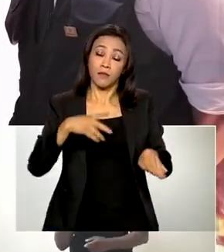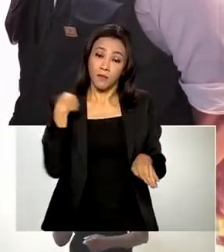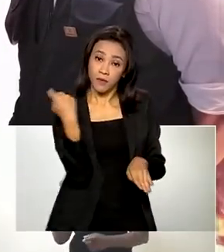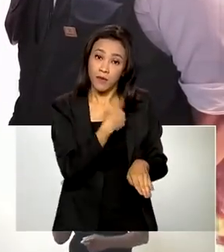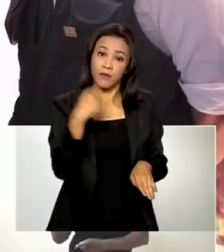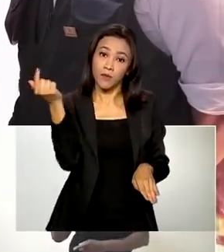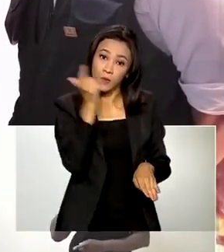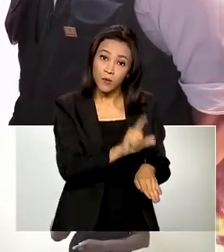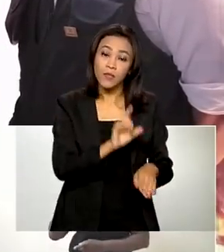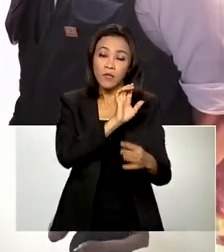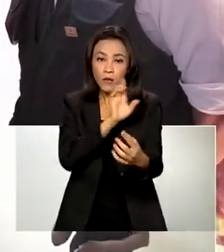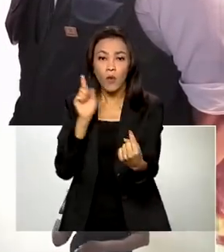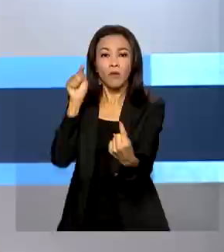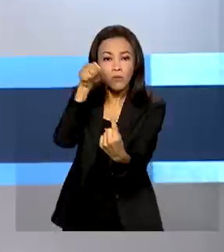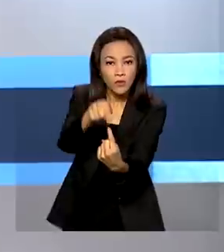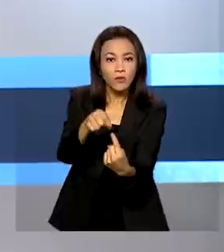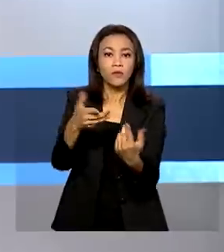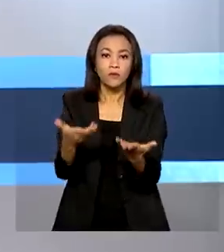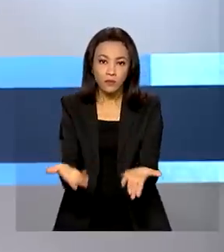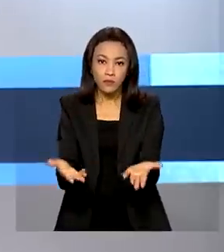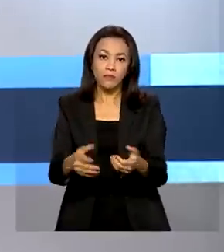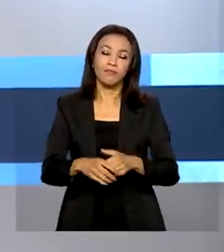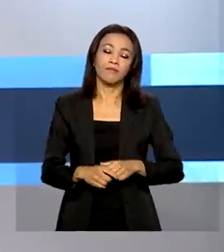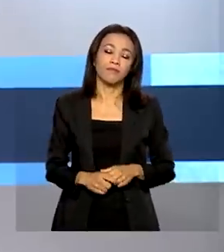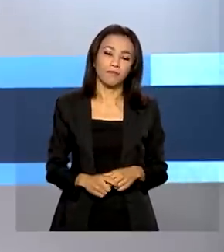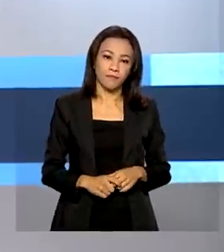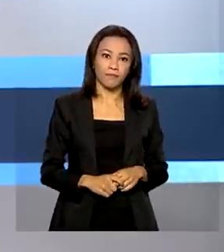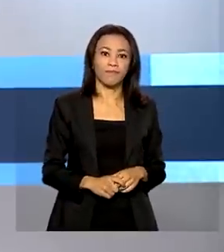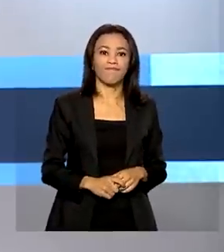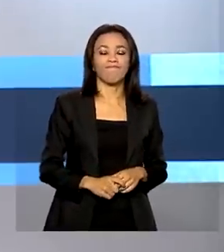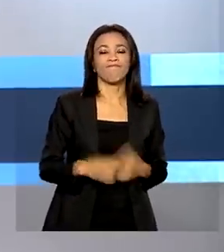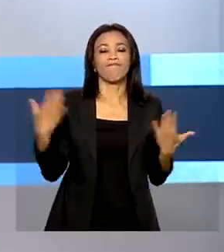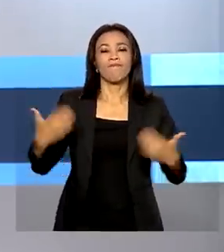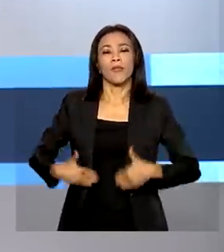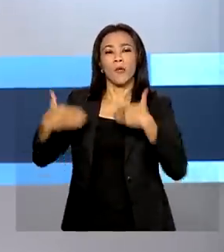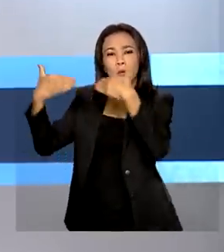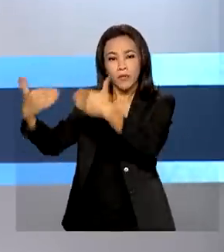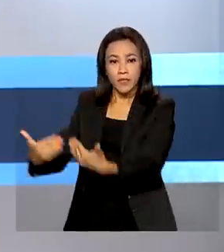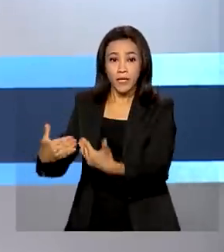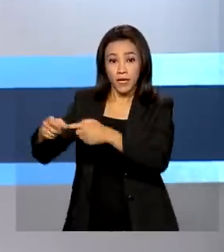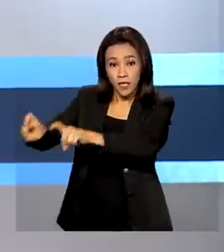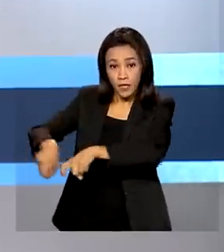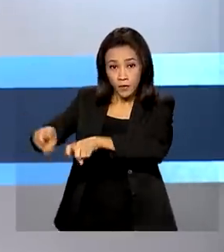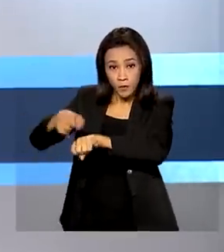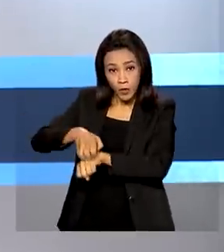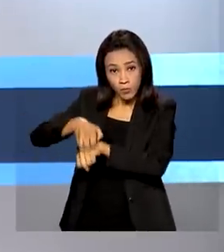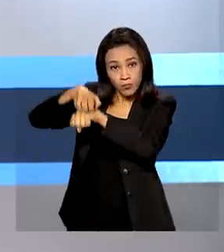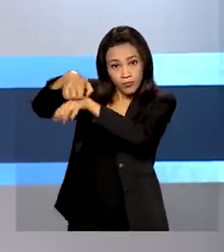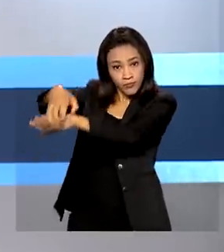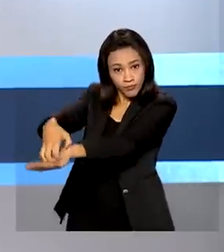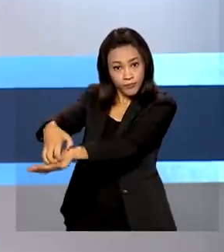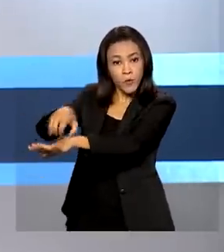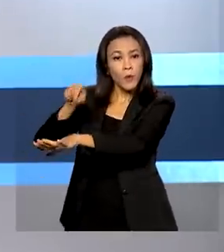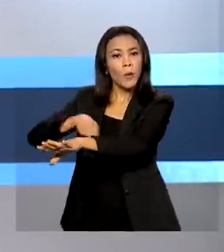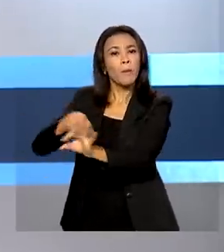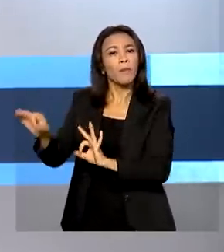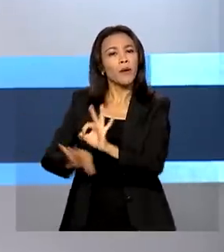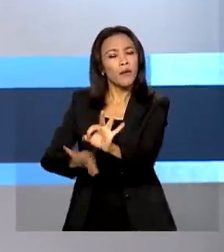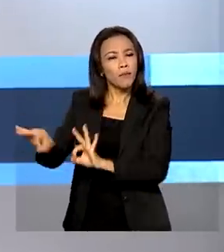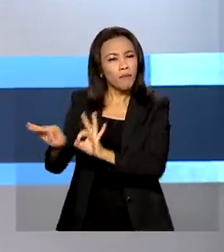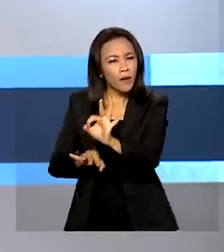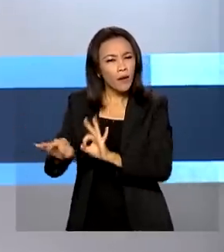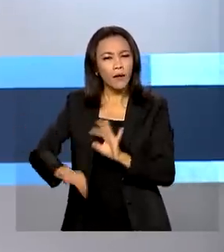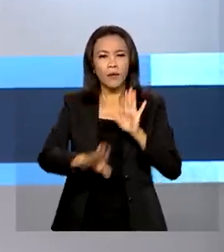cumprir o nosso papel o ministério da agricultura pecuária e Abastecimento prepara um edital